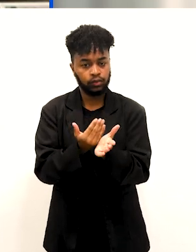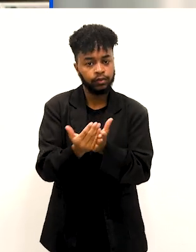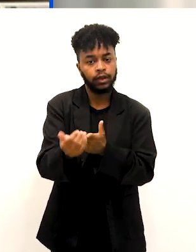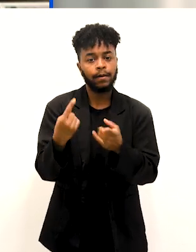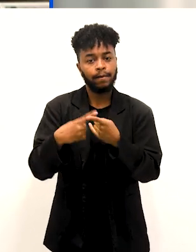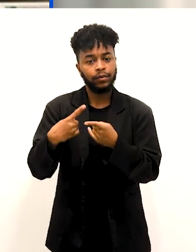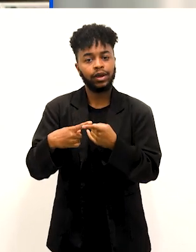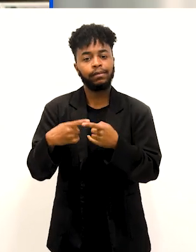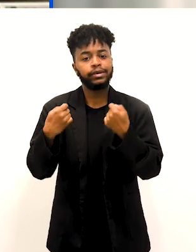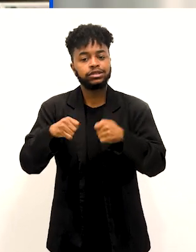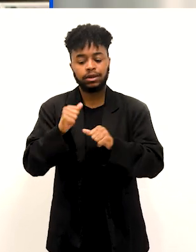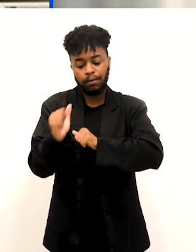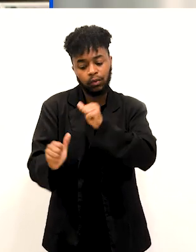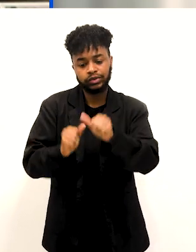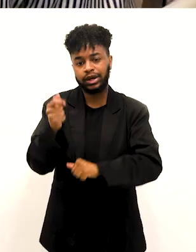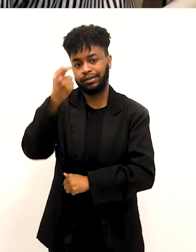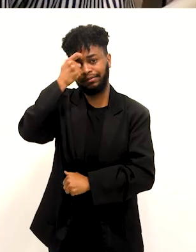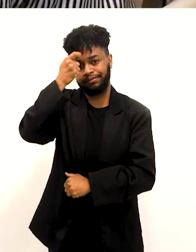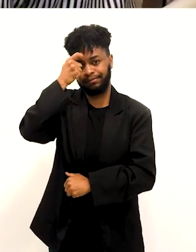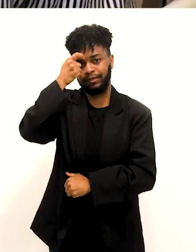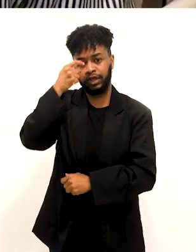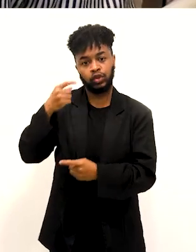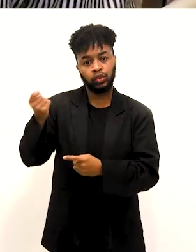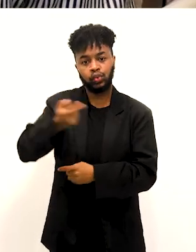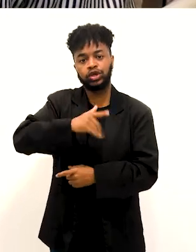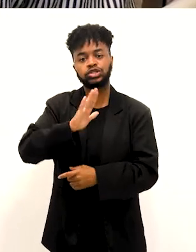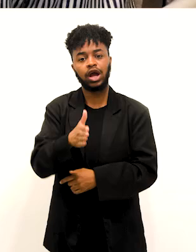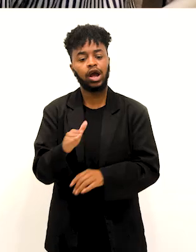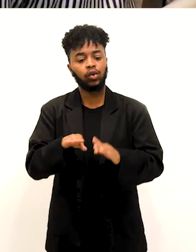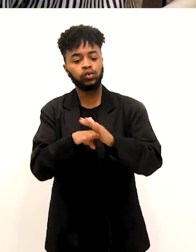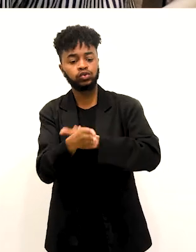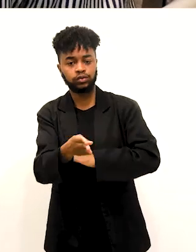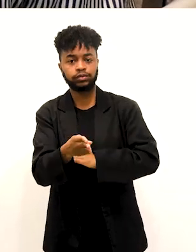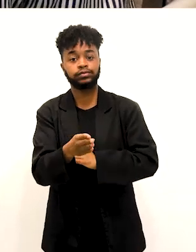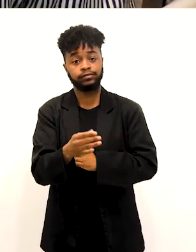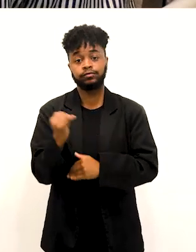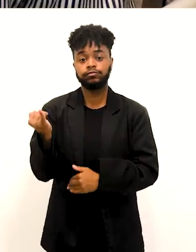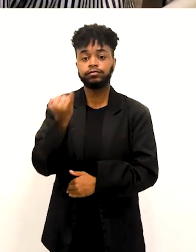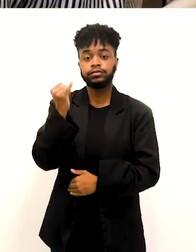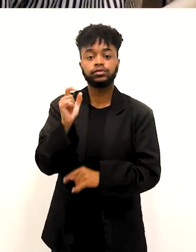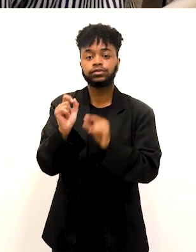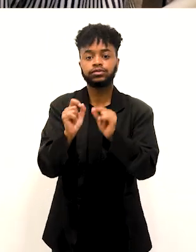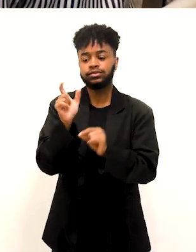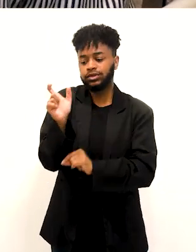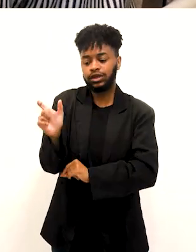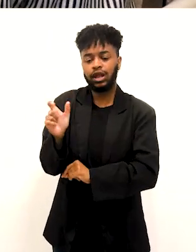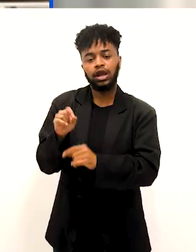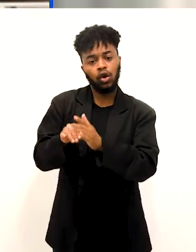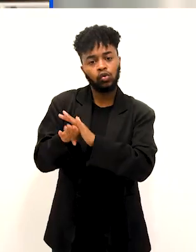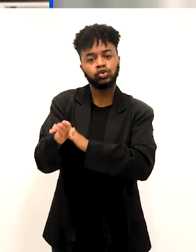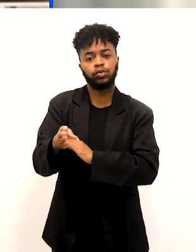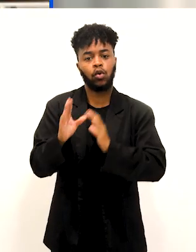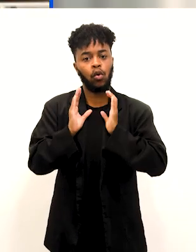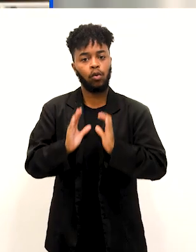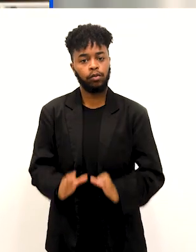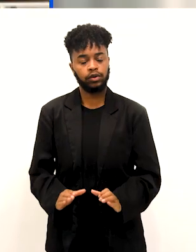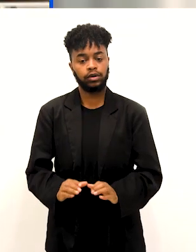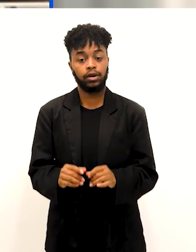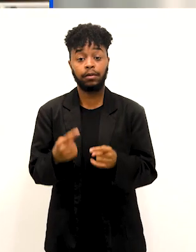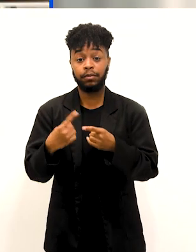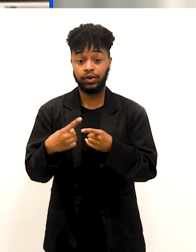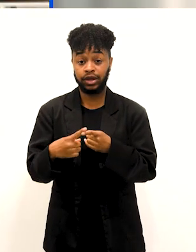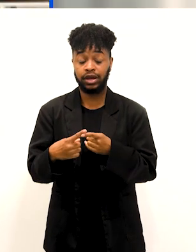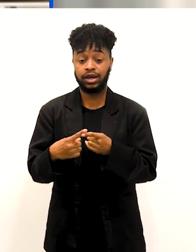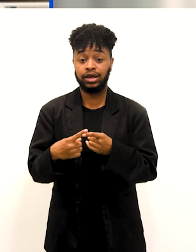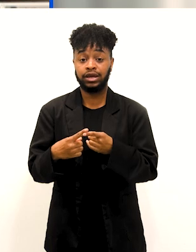vai ter que forçar uma situação diferente do que você está habituado. Essa palavra é muito importante, você está É. habituado a um comportamento